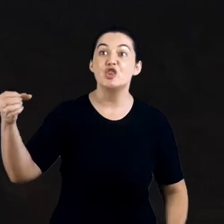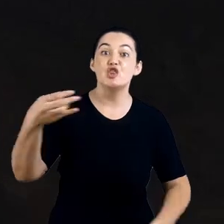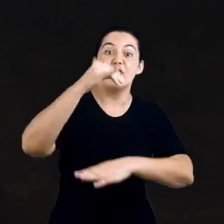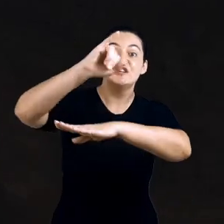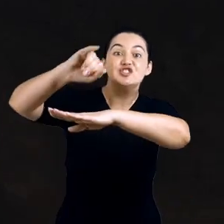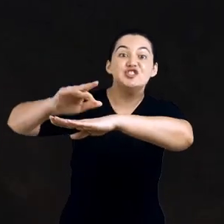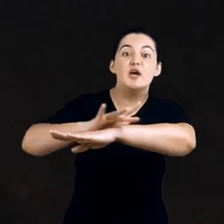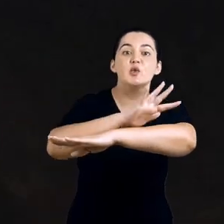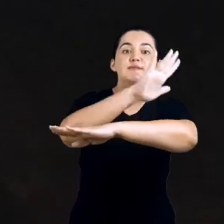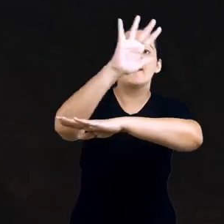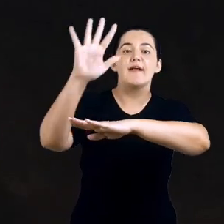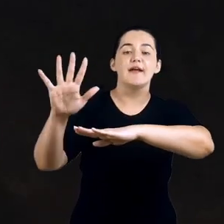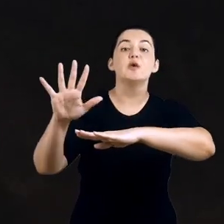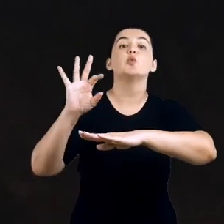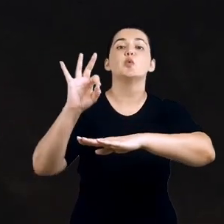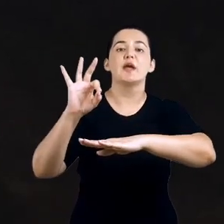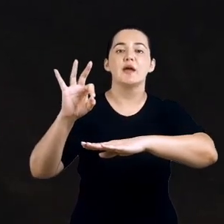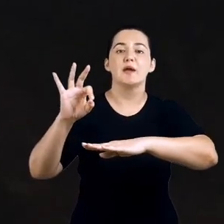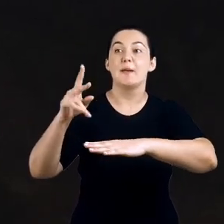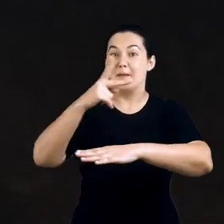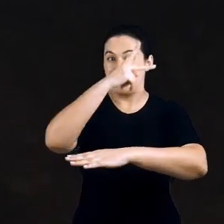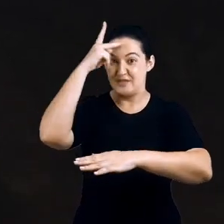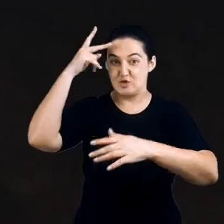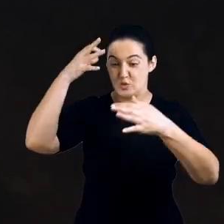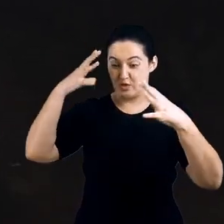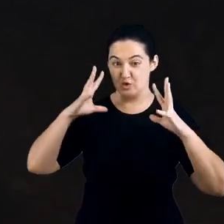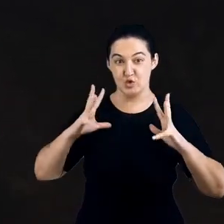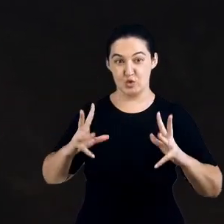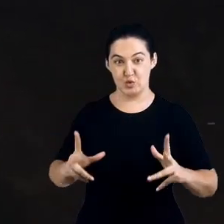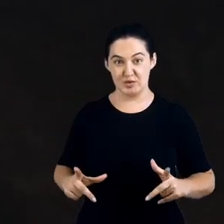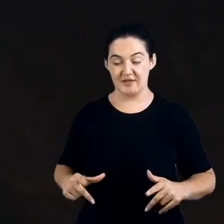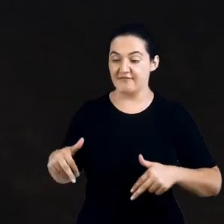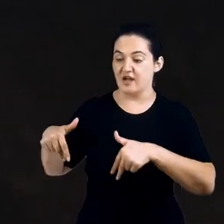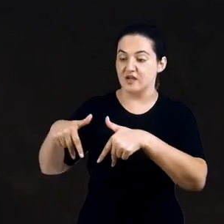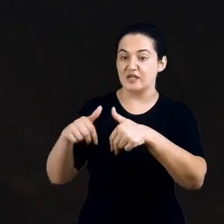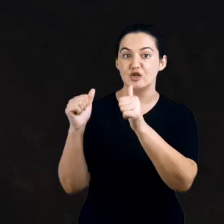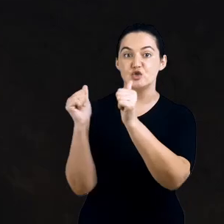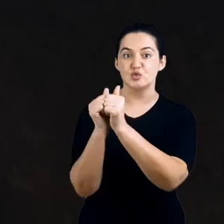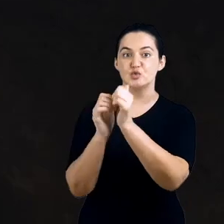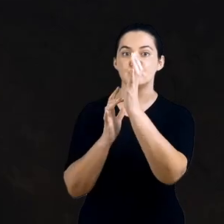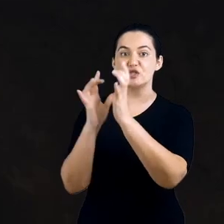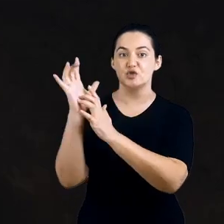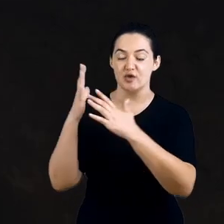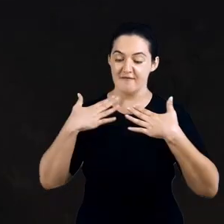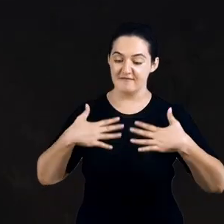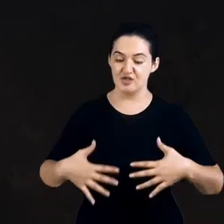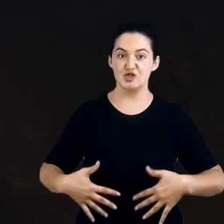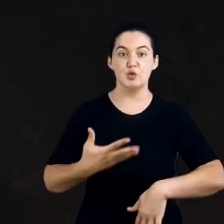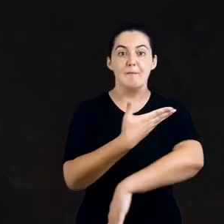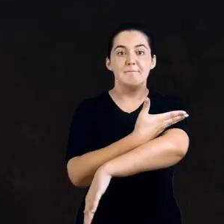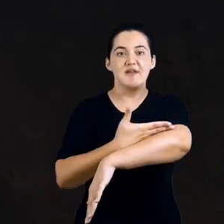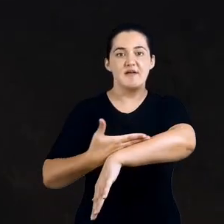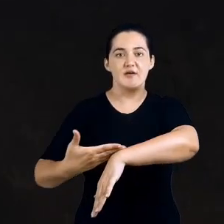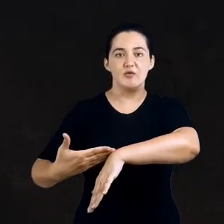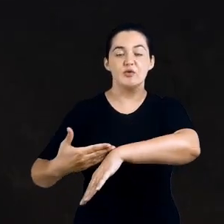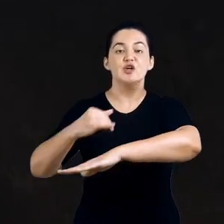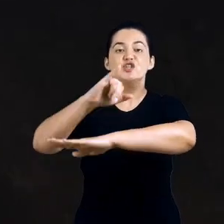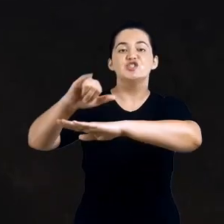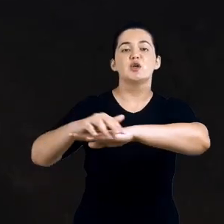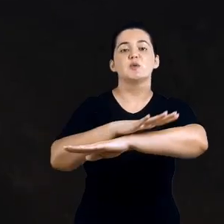Jerusalém, os justos andarão comigo vestidos de branco nas ruas da Nova